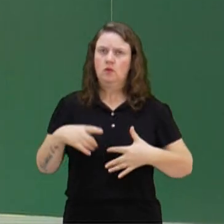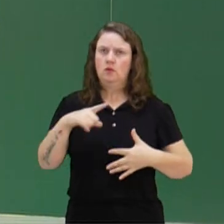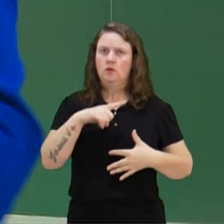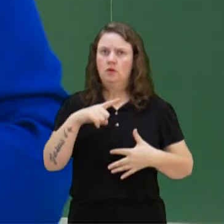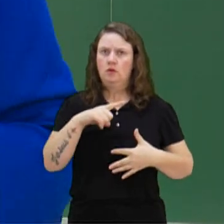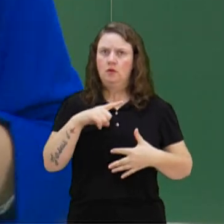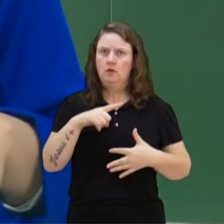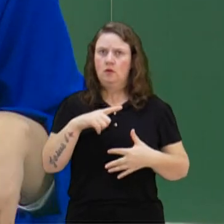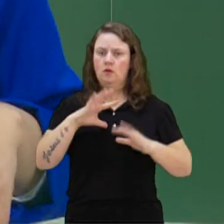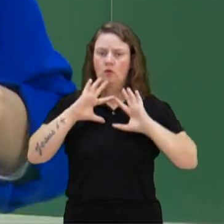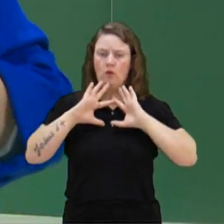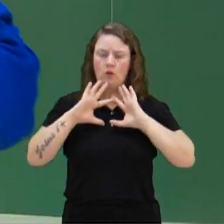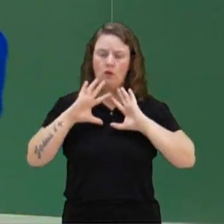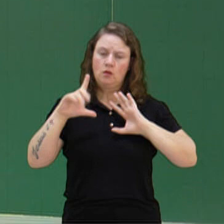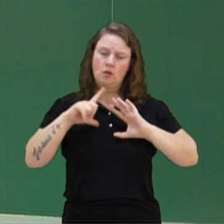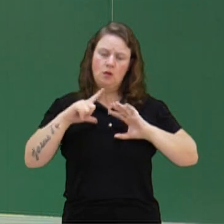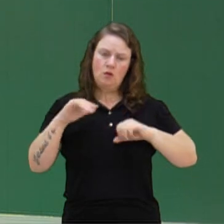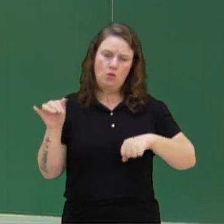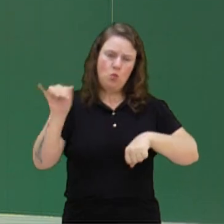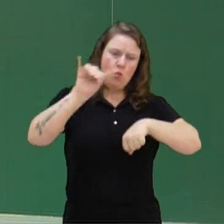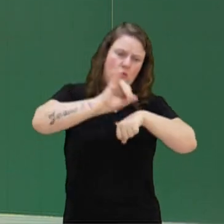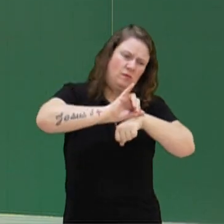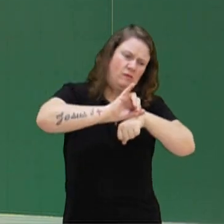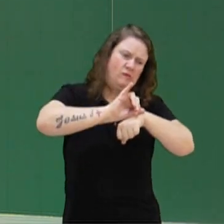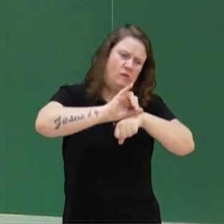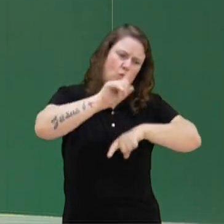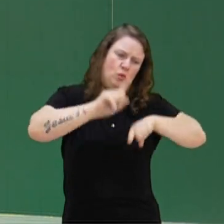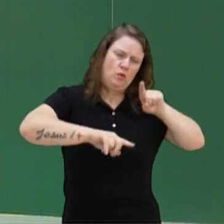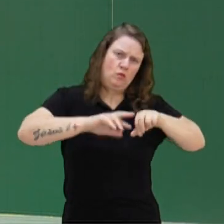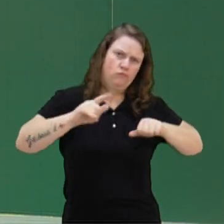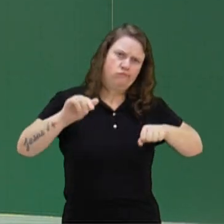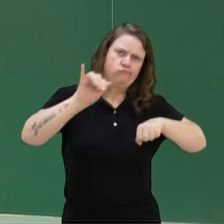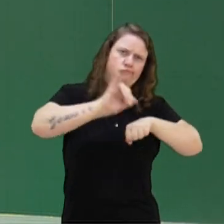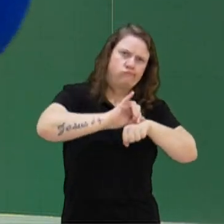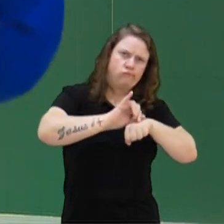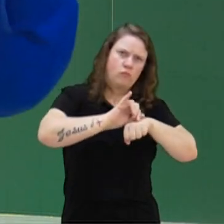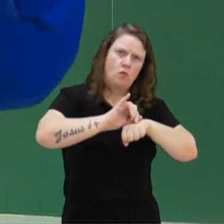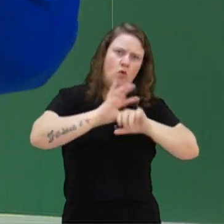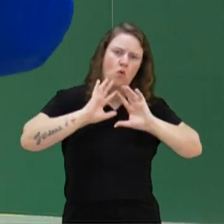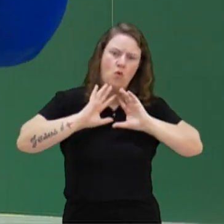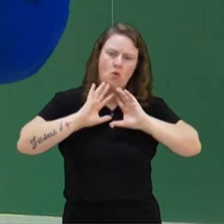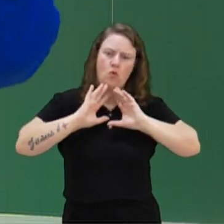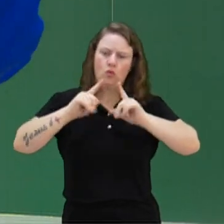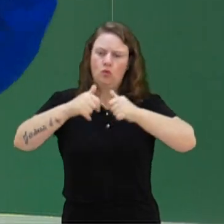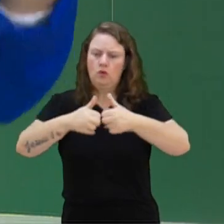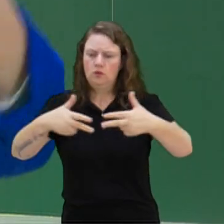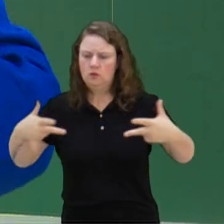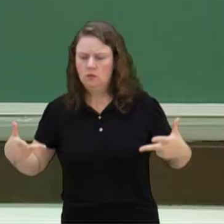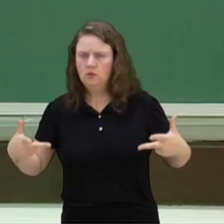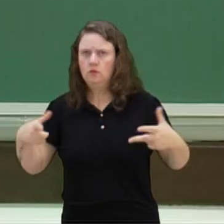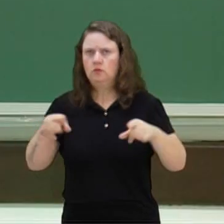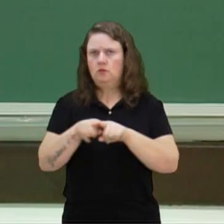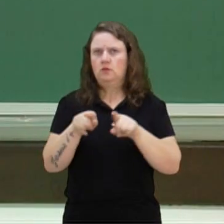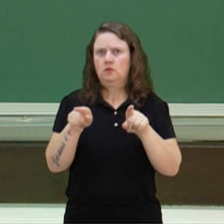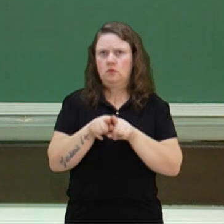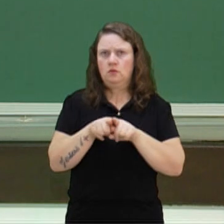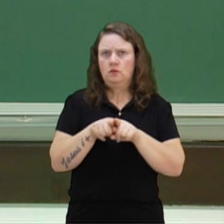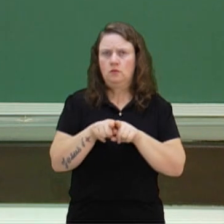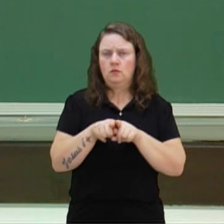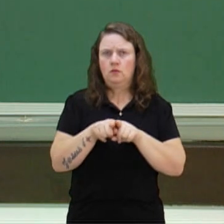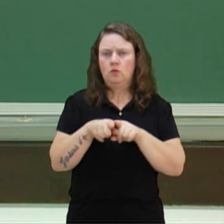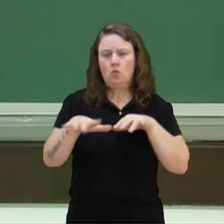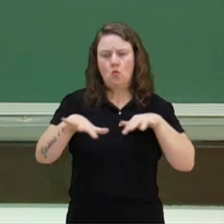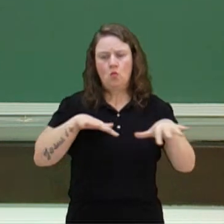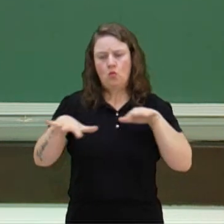seres animados e não animados. E aí eu vou fazer os animados, plantas, animais,